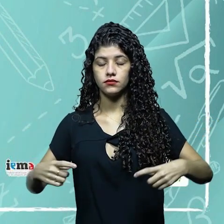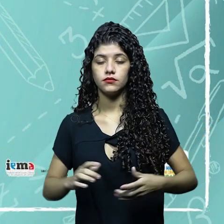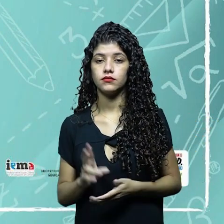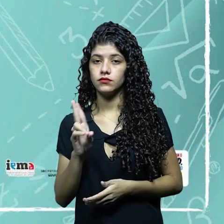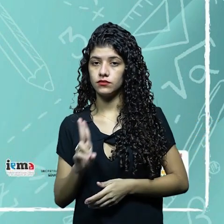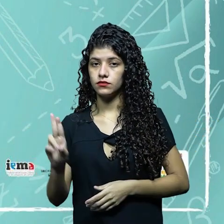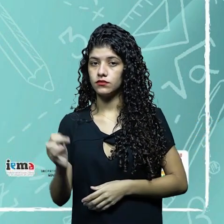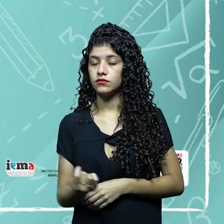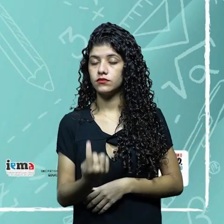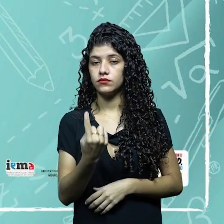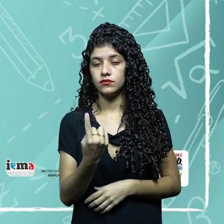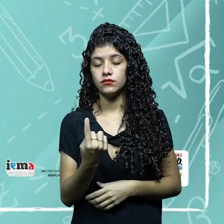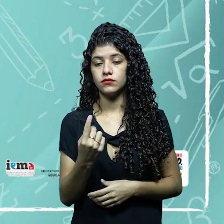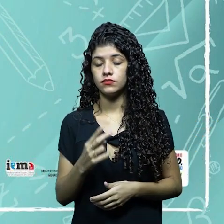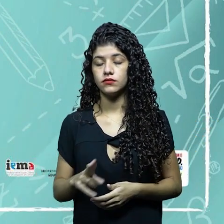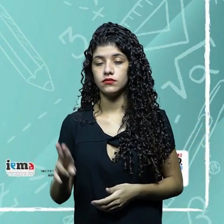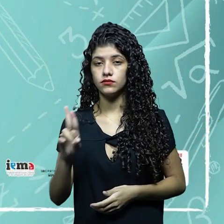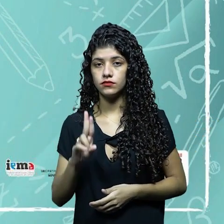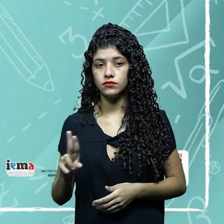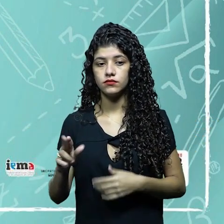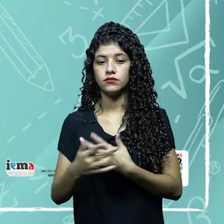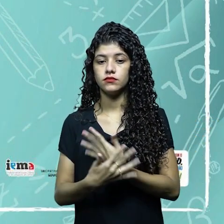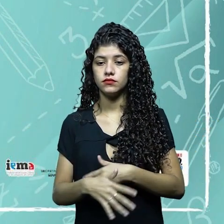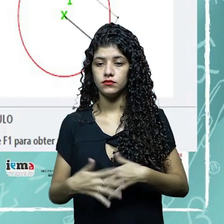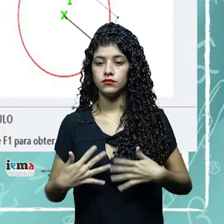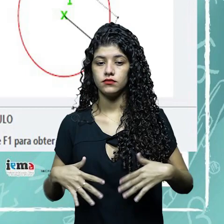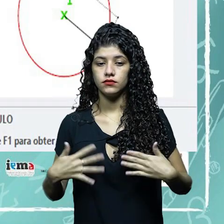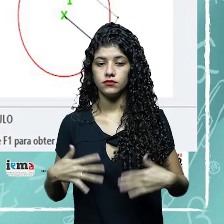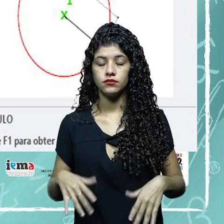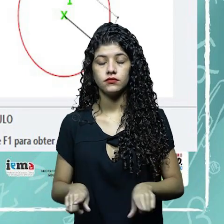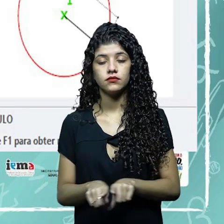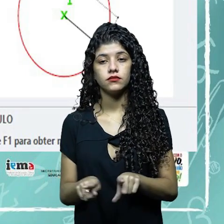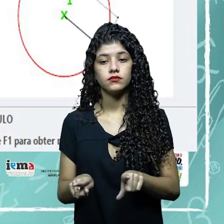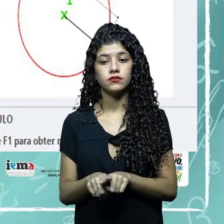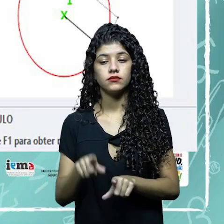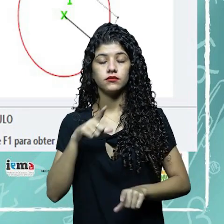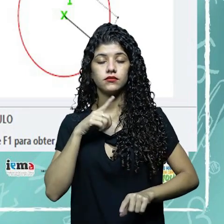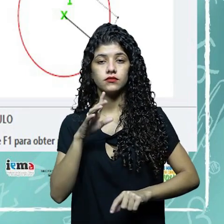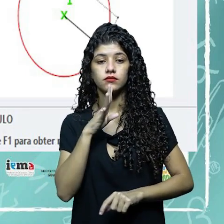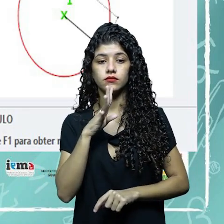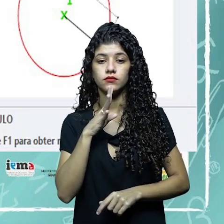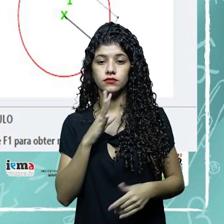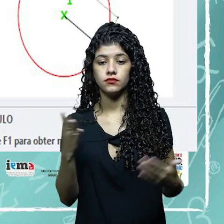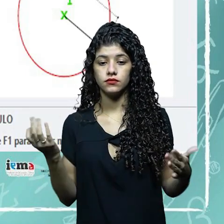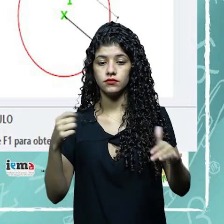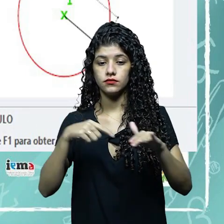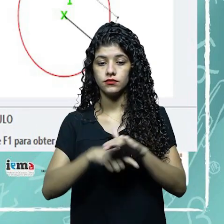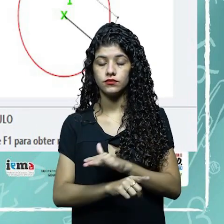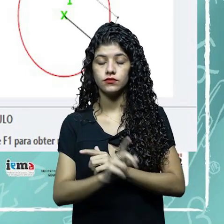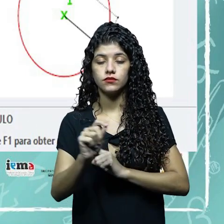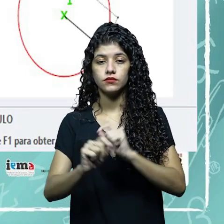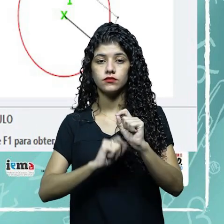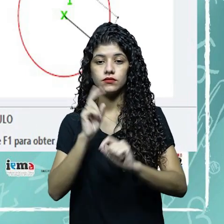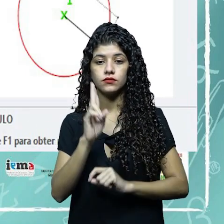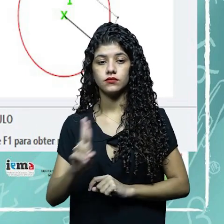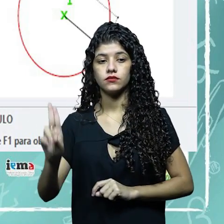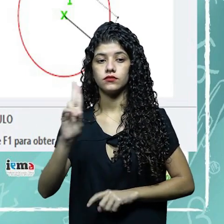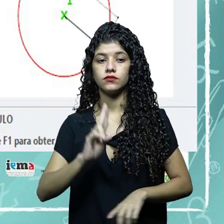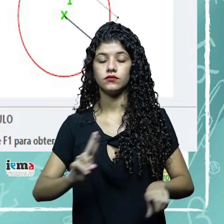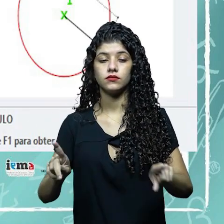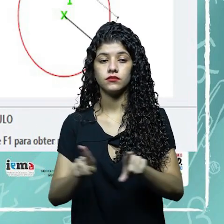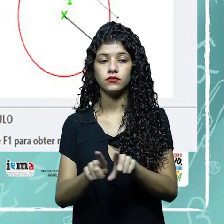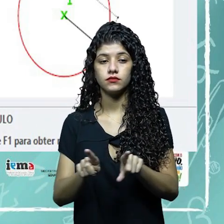utiliza bastante, o linha e o polylinha. E aqui vamos conhecer mais. A gente